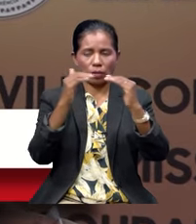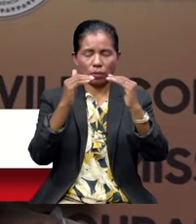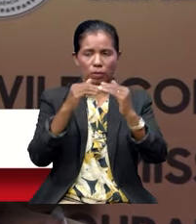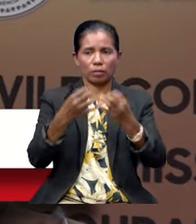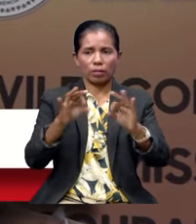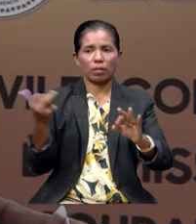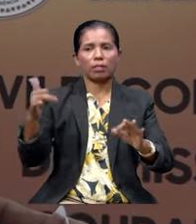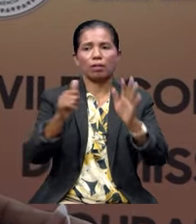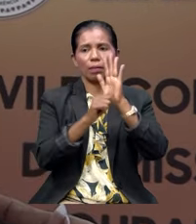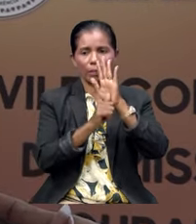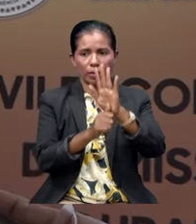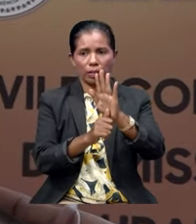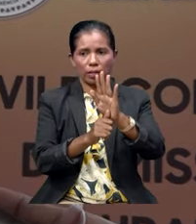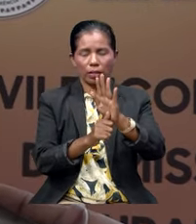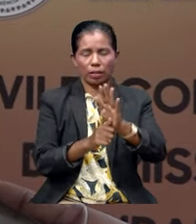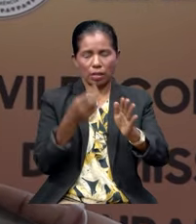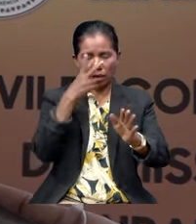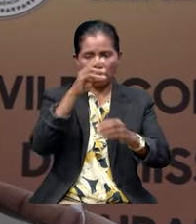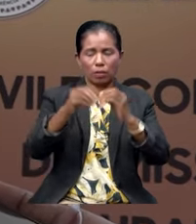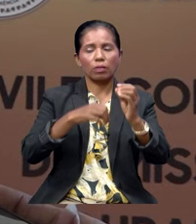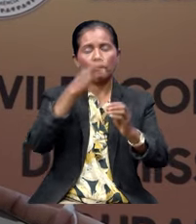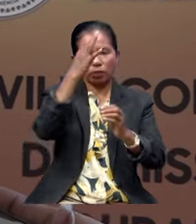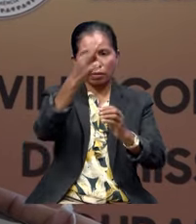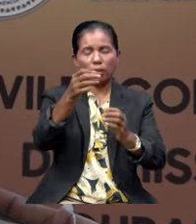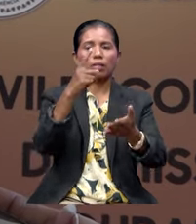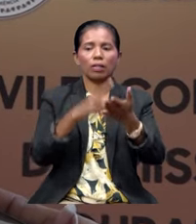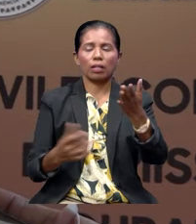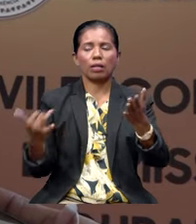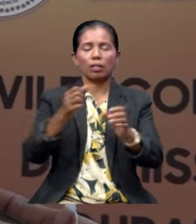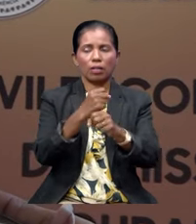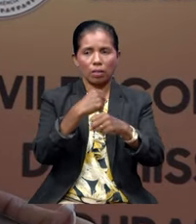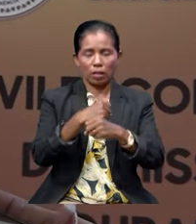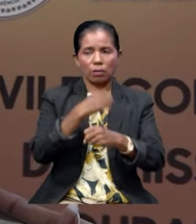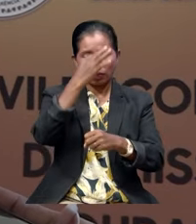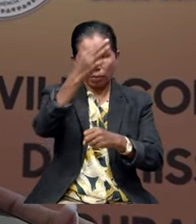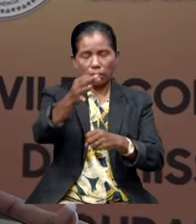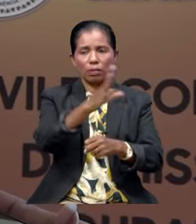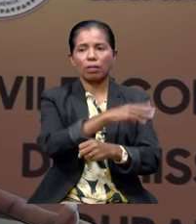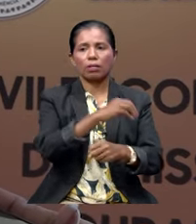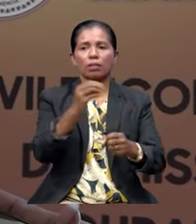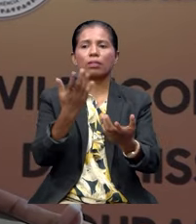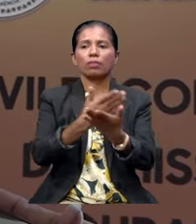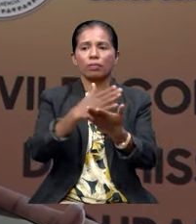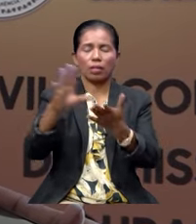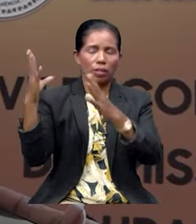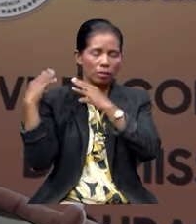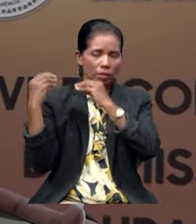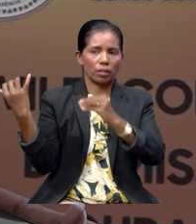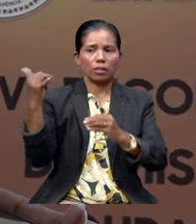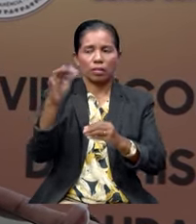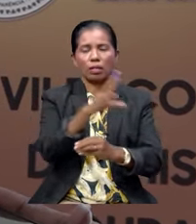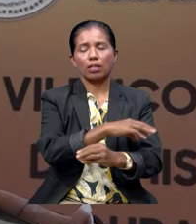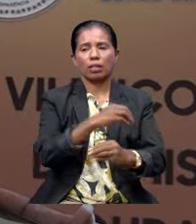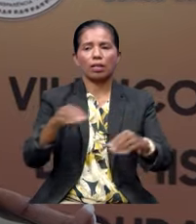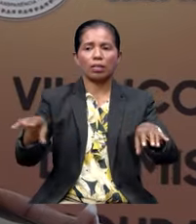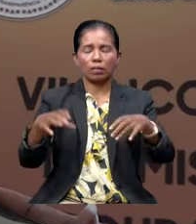Siramos apresenta perspectiva Sira para o futuro, Sira para o futuro. E nós fazemos experiência Sira e a